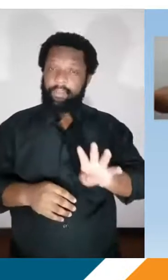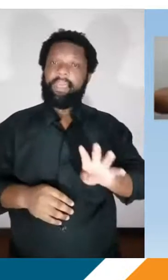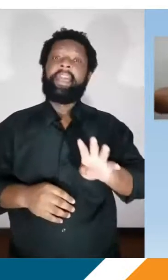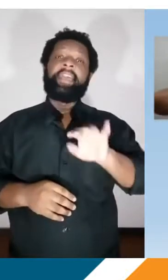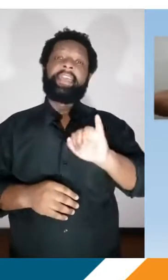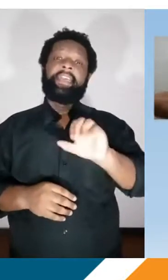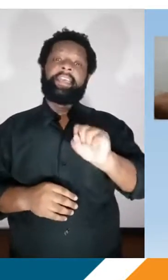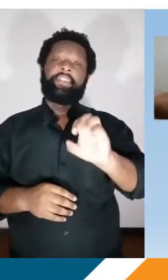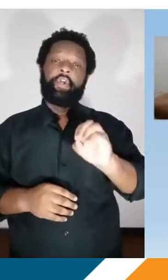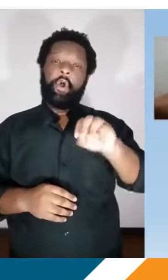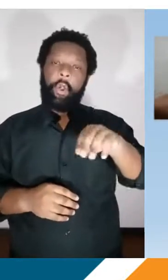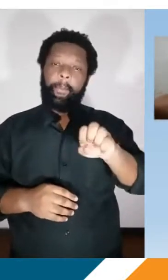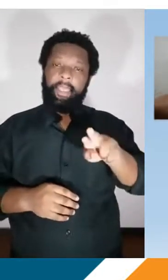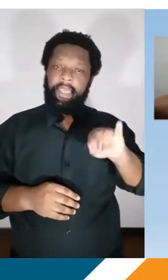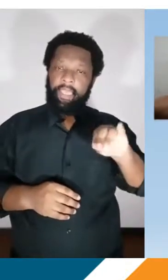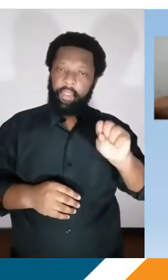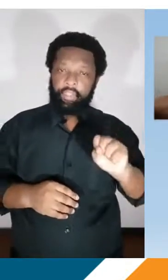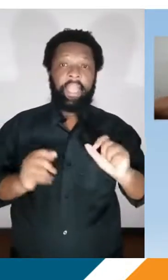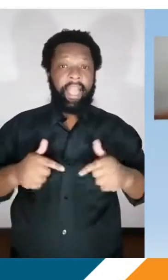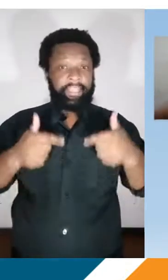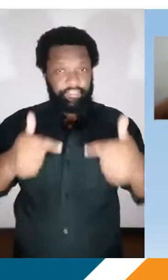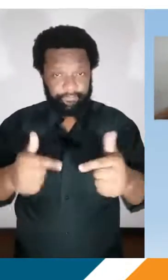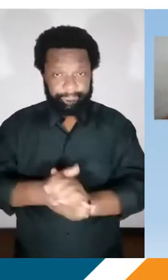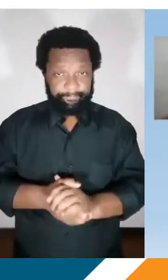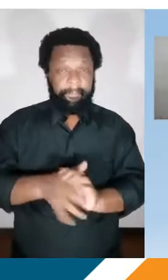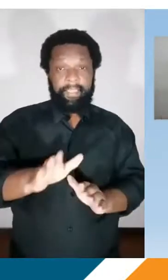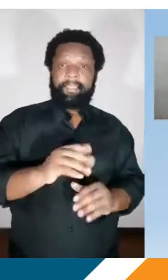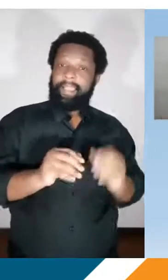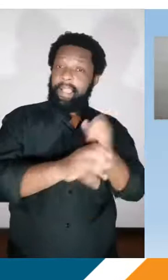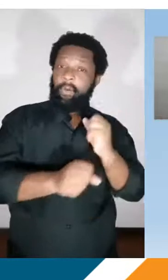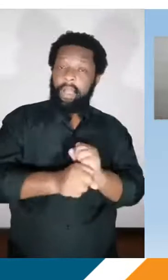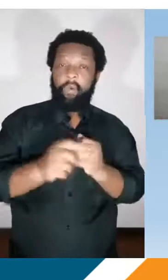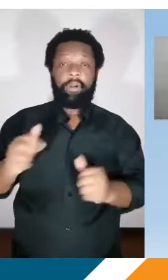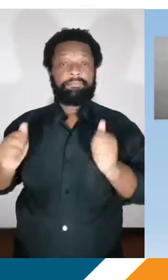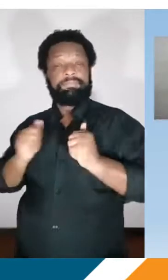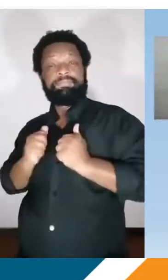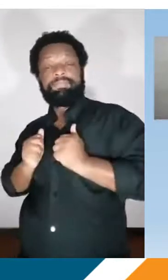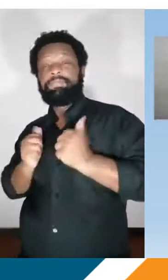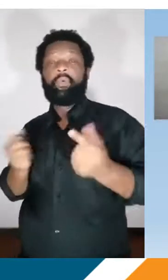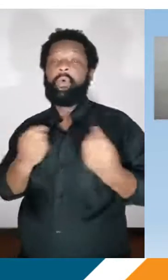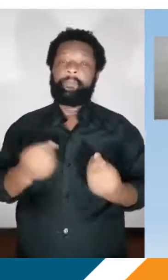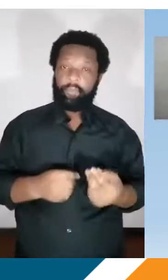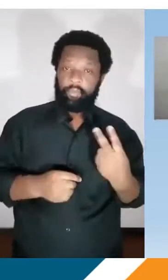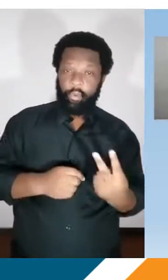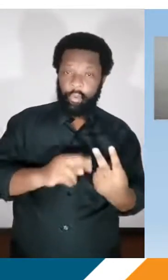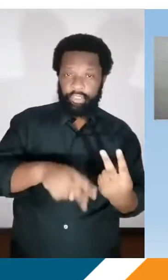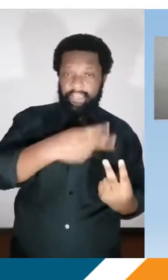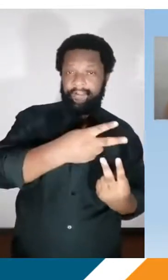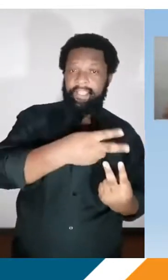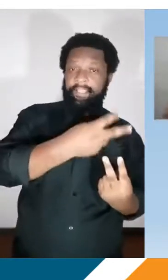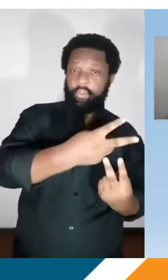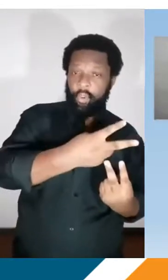isômeros opticamente ativos. 4 isômeros opticamente ativos. Para calcular o que são inativos, é só pegar 2 elevado a